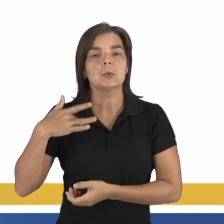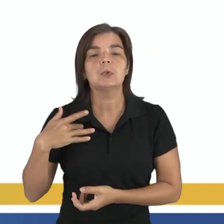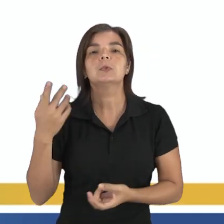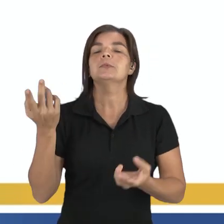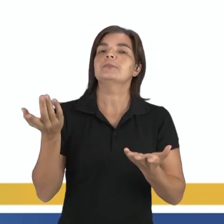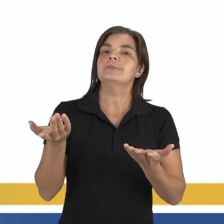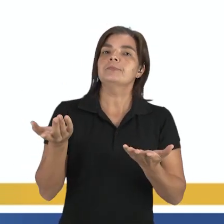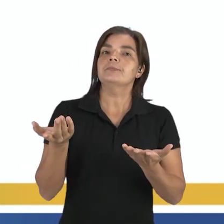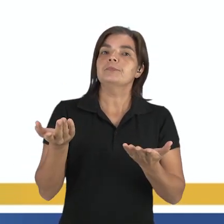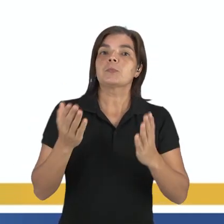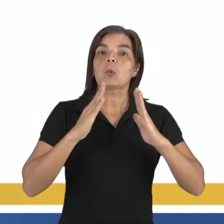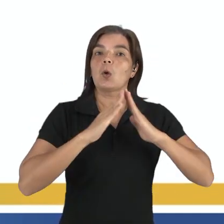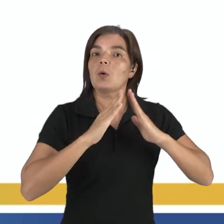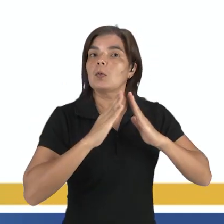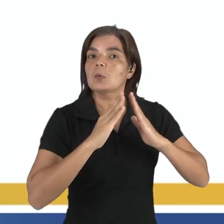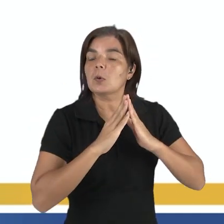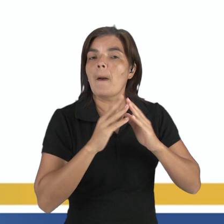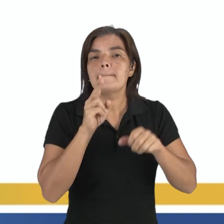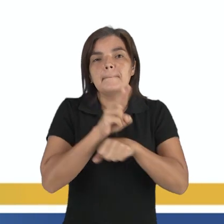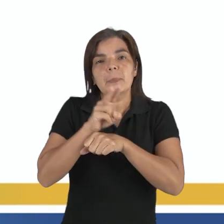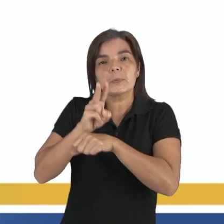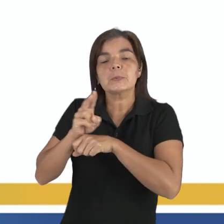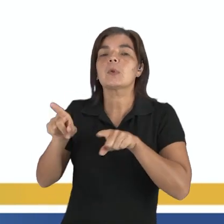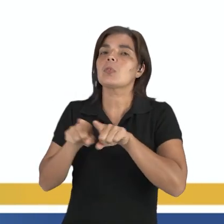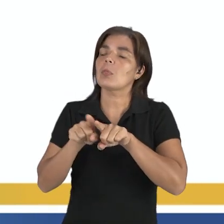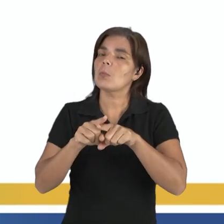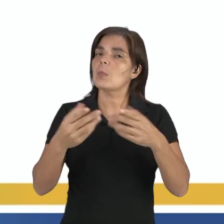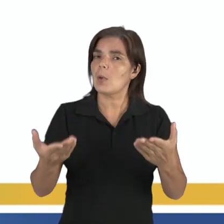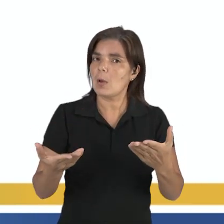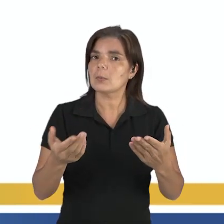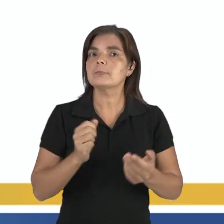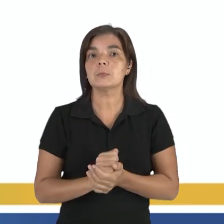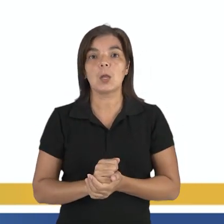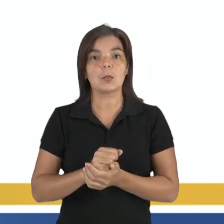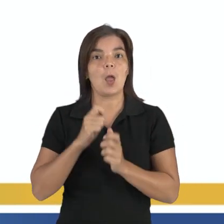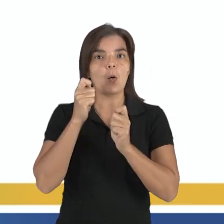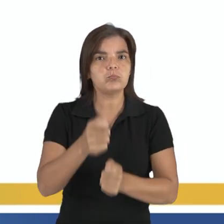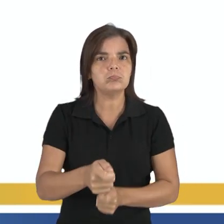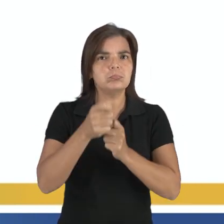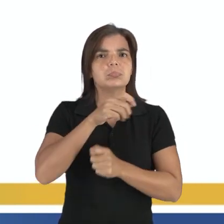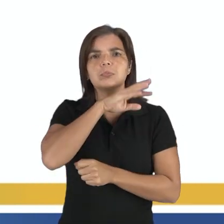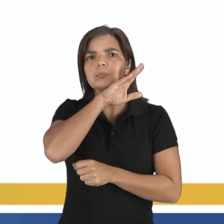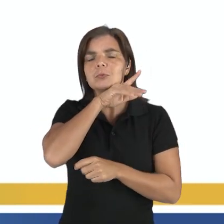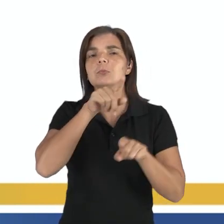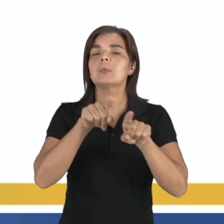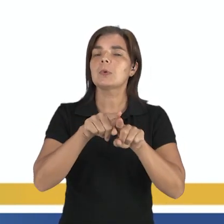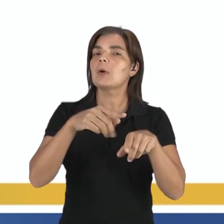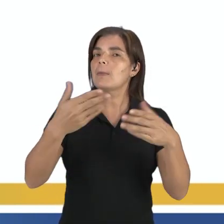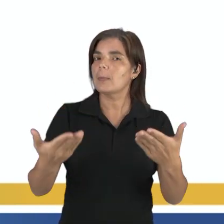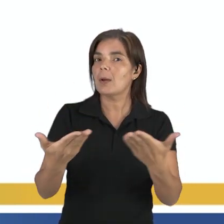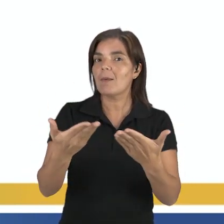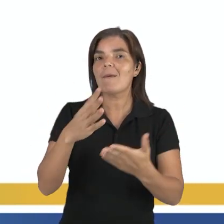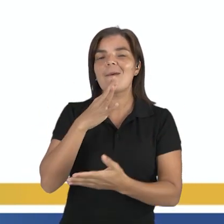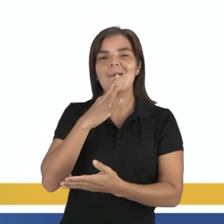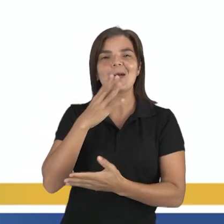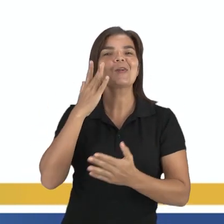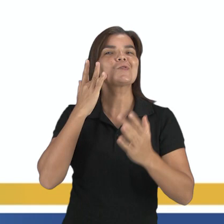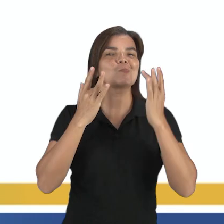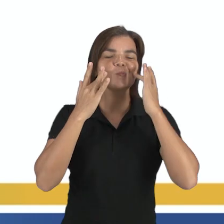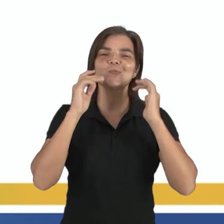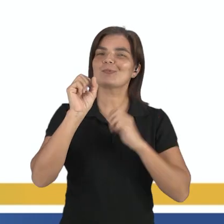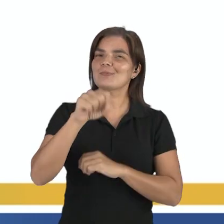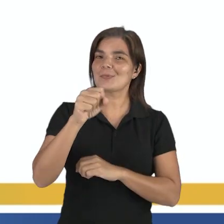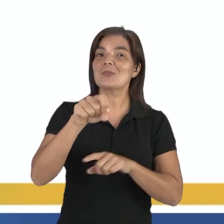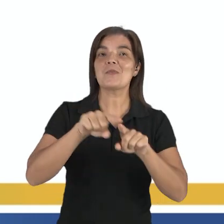saúde, o abrigo, proteção e até mesmo a caça. Agora, como nós conhecemos hoje o teatro,